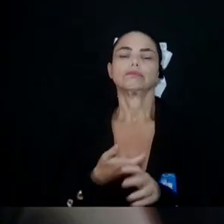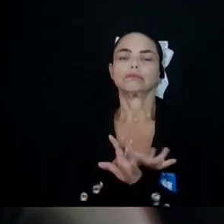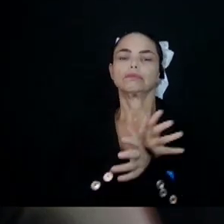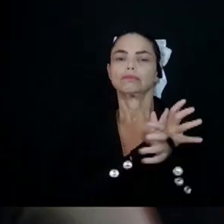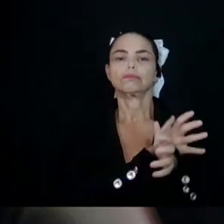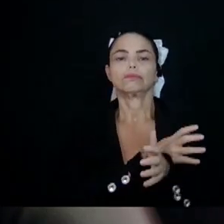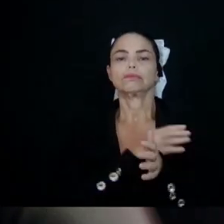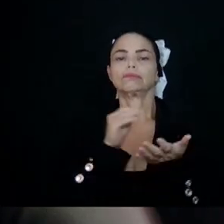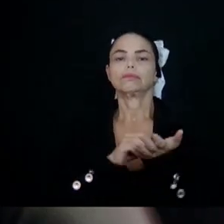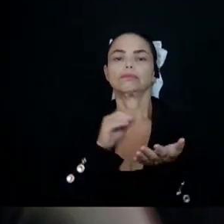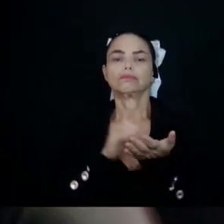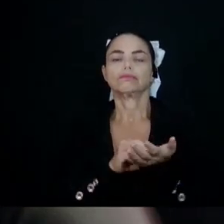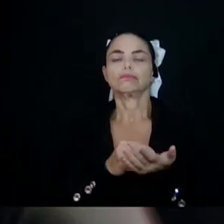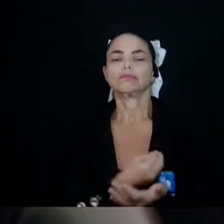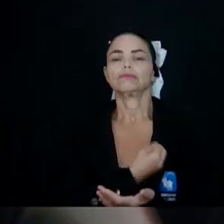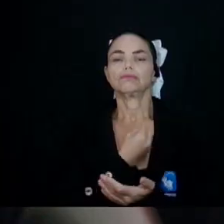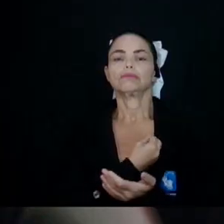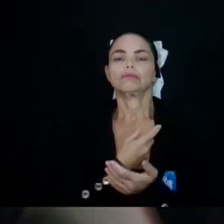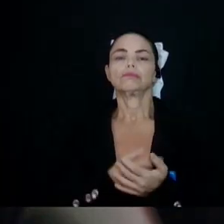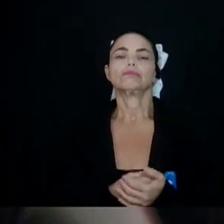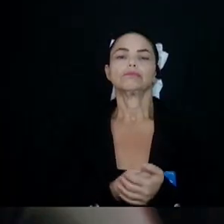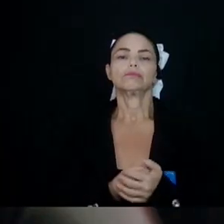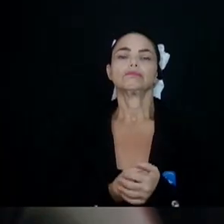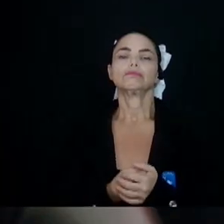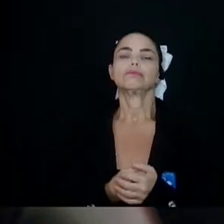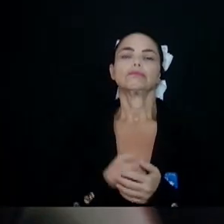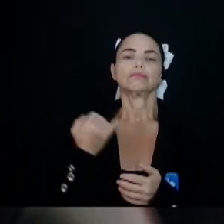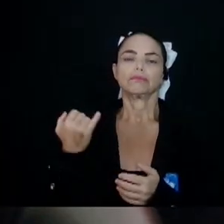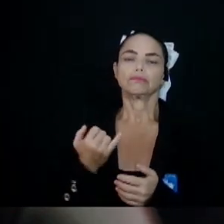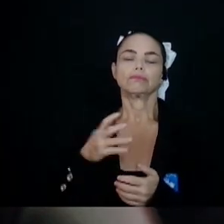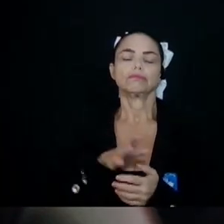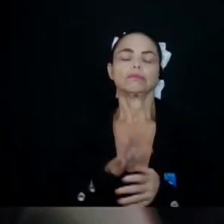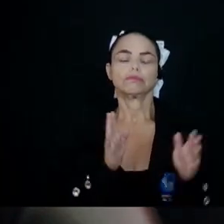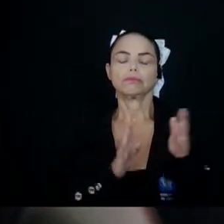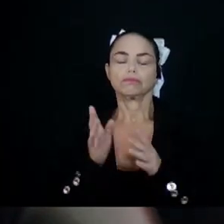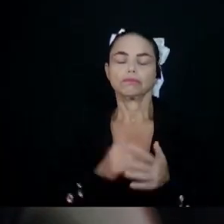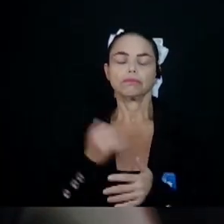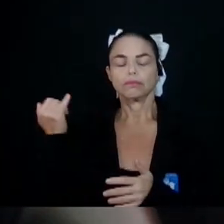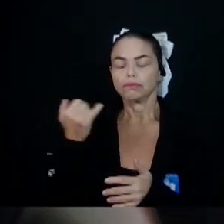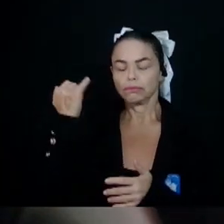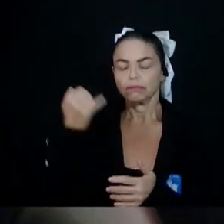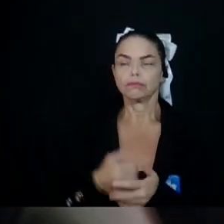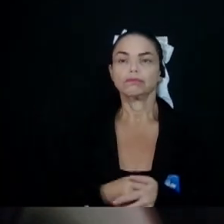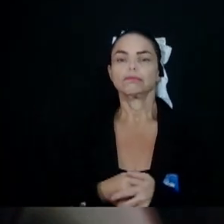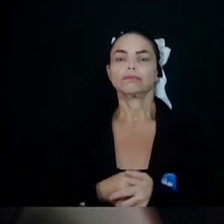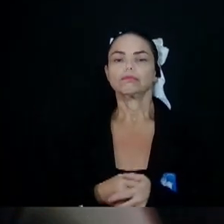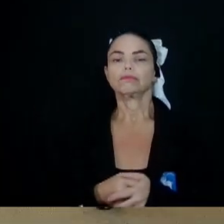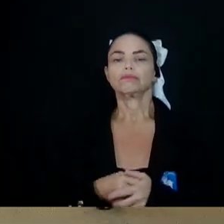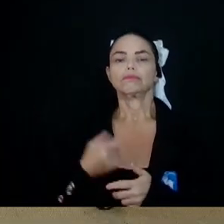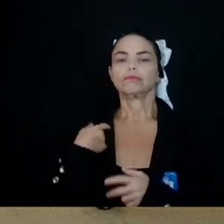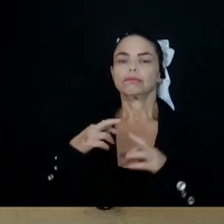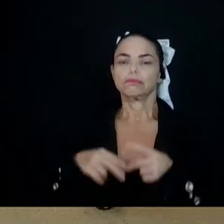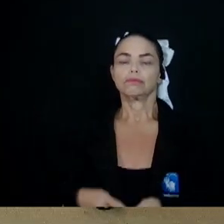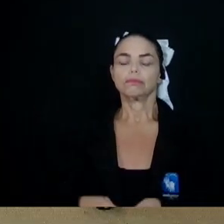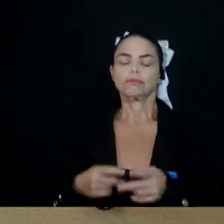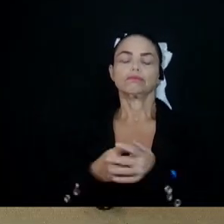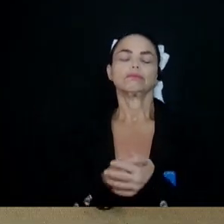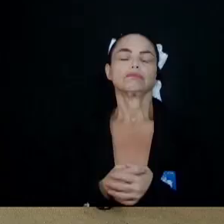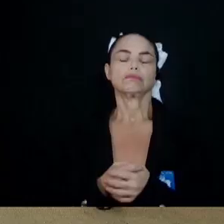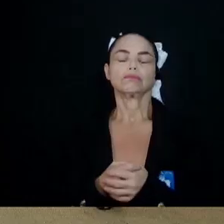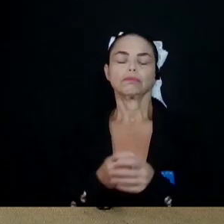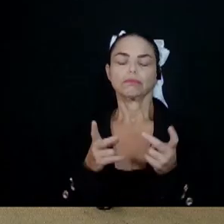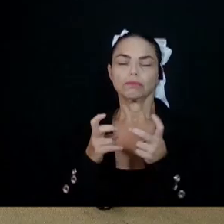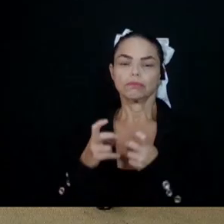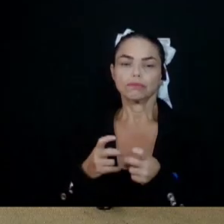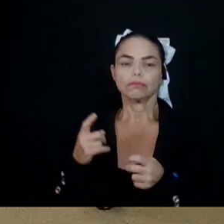falta de presença até materna nesse momento que é tão importante para a vida de um ser humano. Olha só, interessante, e às vezes